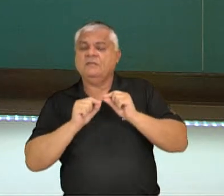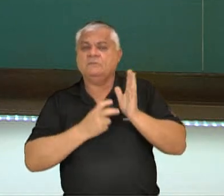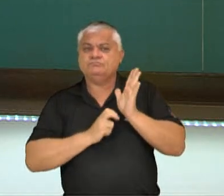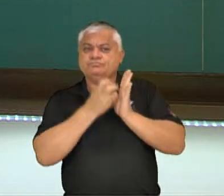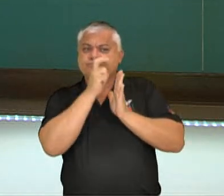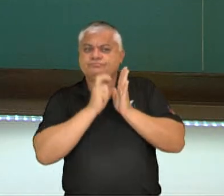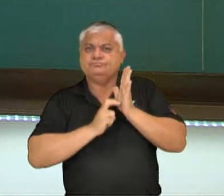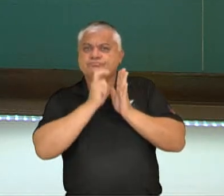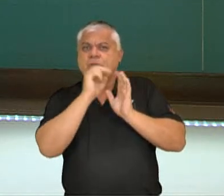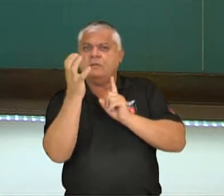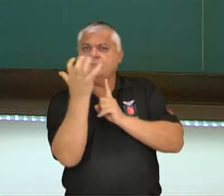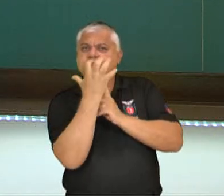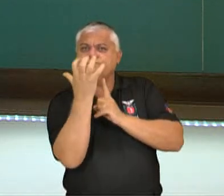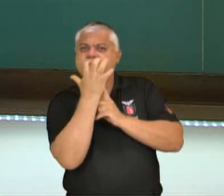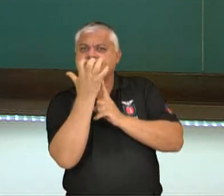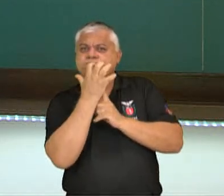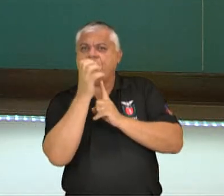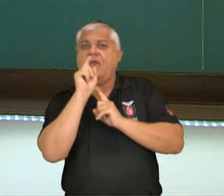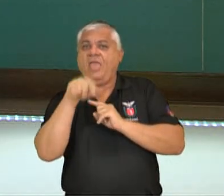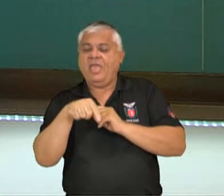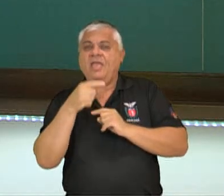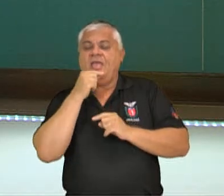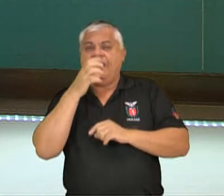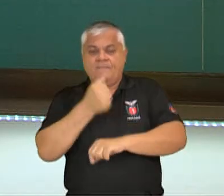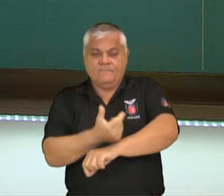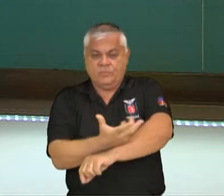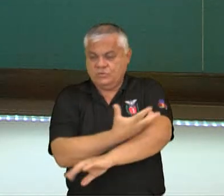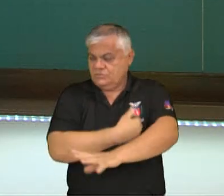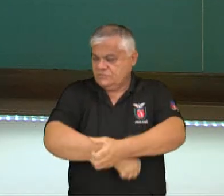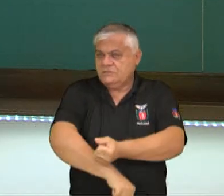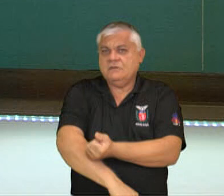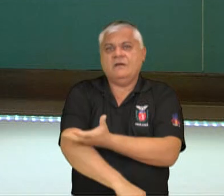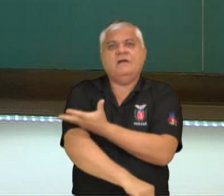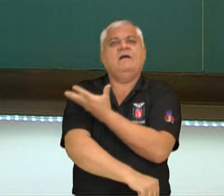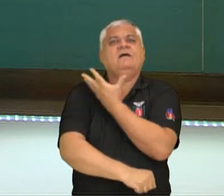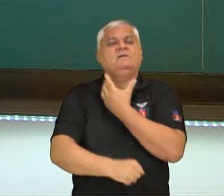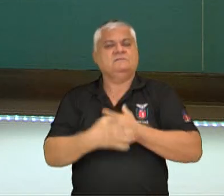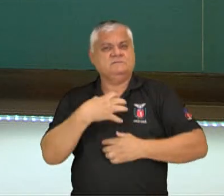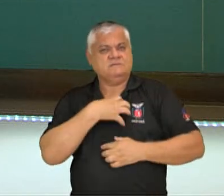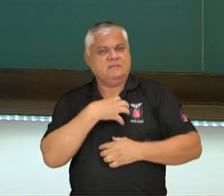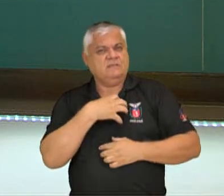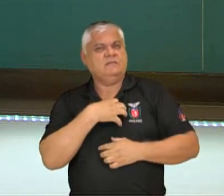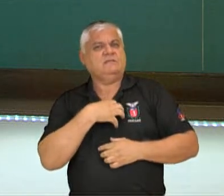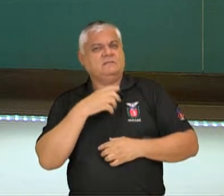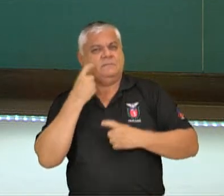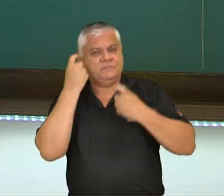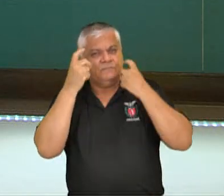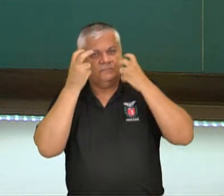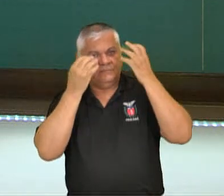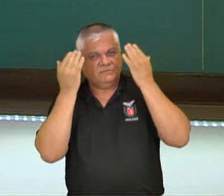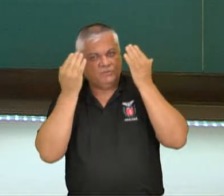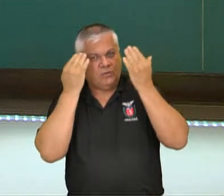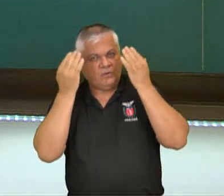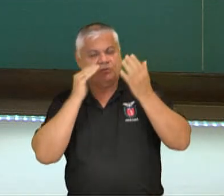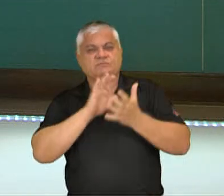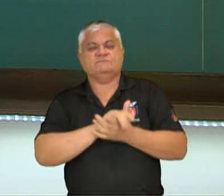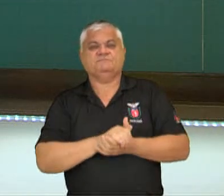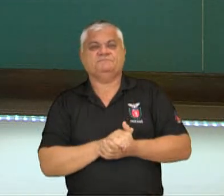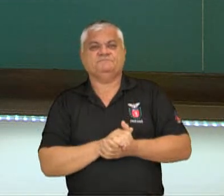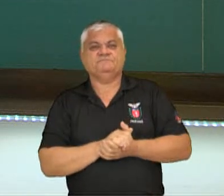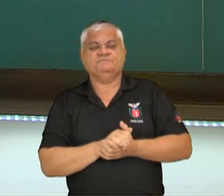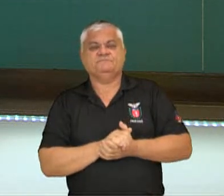estímulos internos têm a ver com as nossas emoções, com as nossas sensações psicológicas. Então,